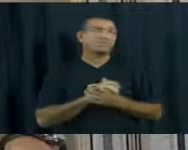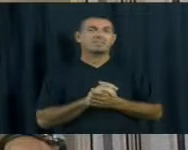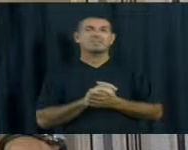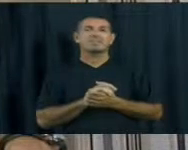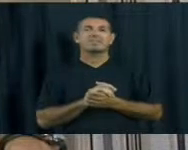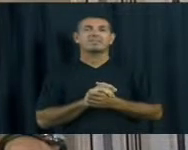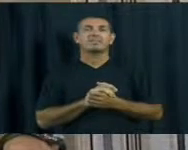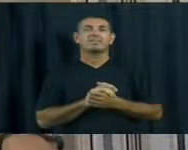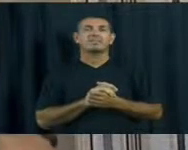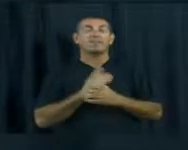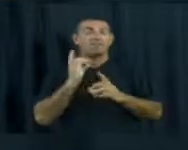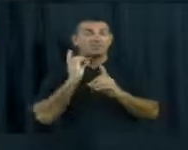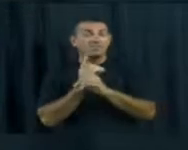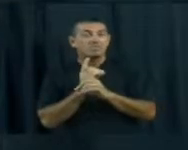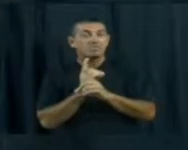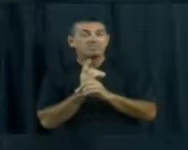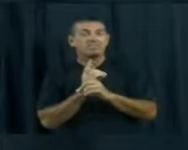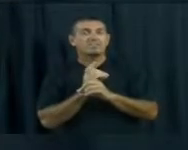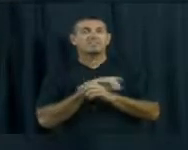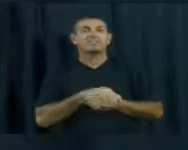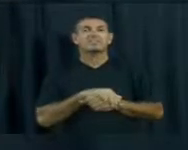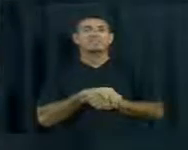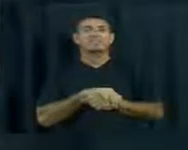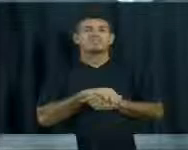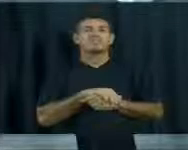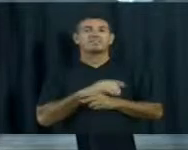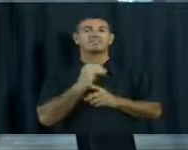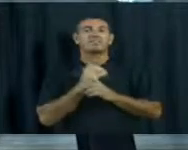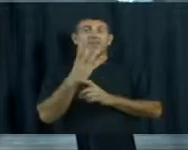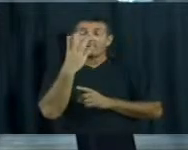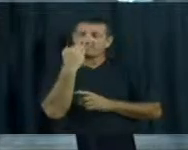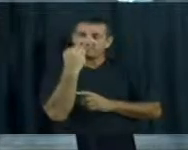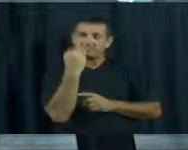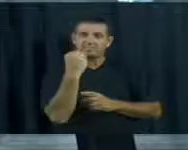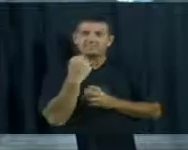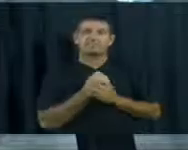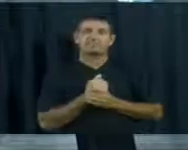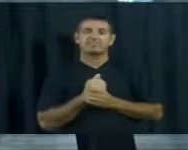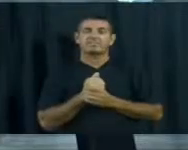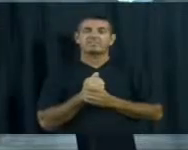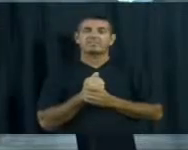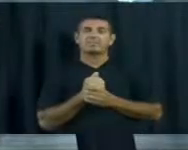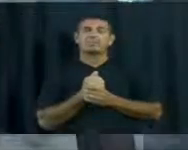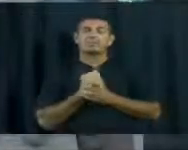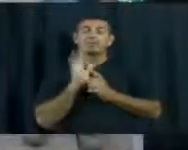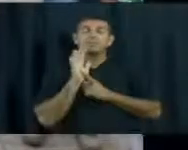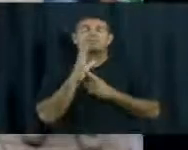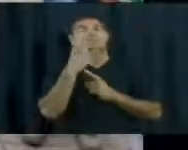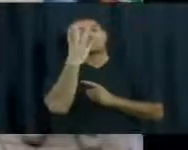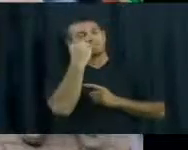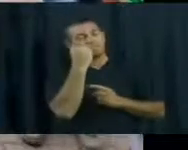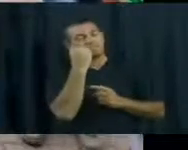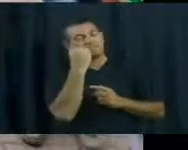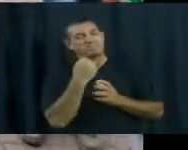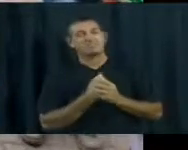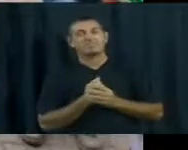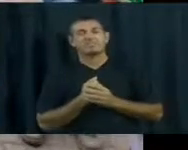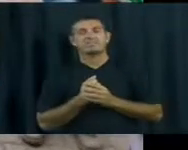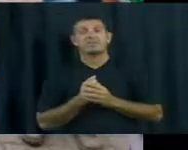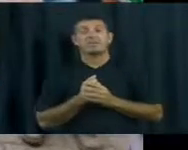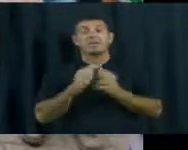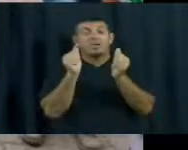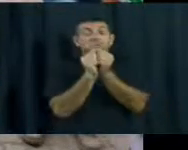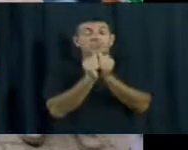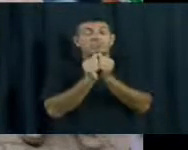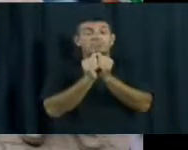você, tá achou aí pra gente? Achei a foto. Então, bota a foto que tem ele lá com o rei